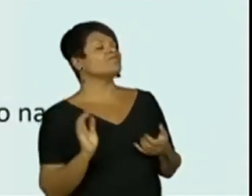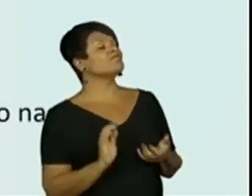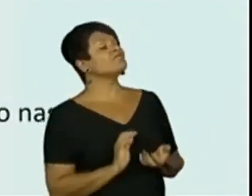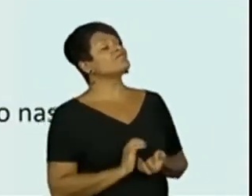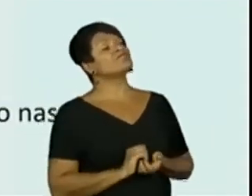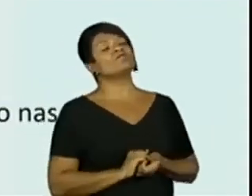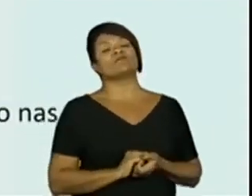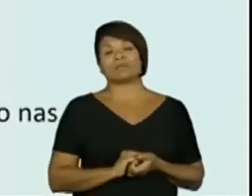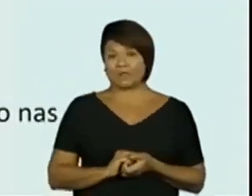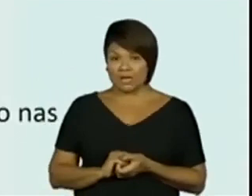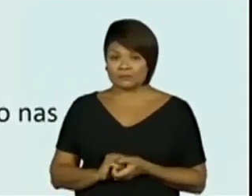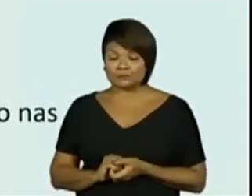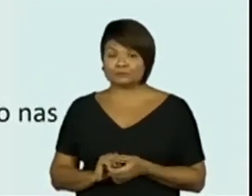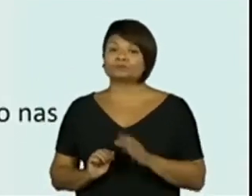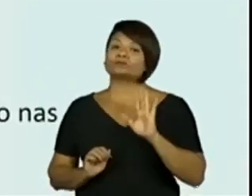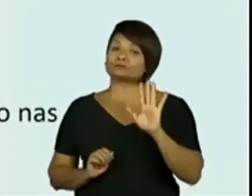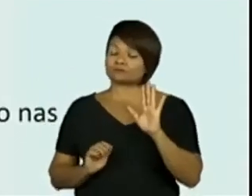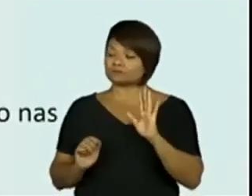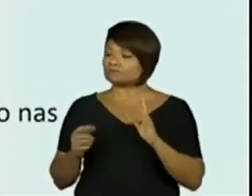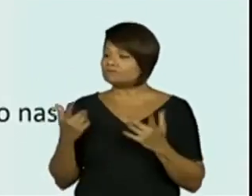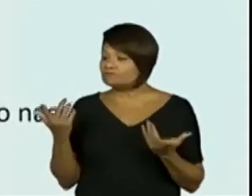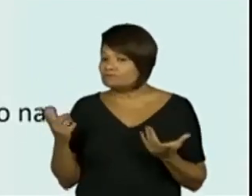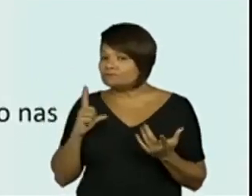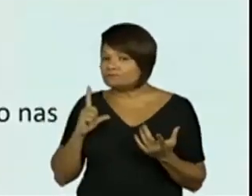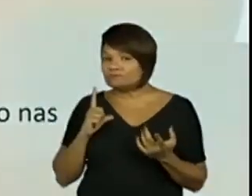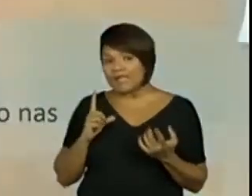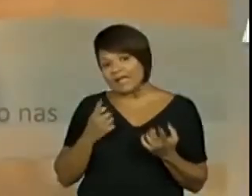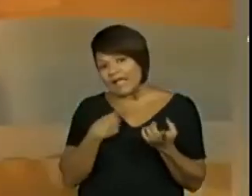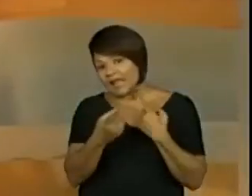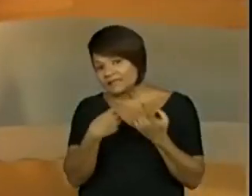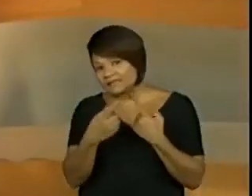pessoas. Neste momento em que todos estamos,